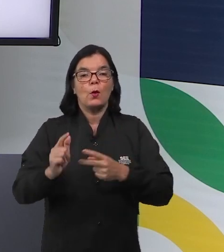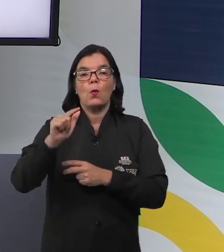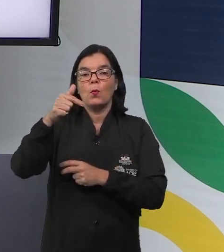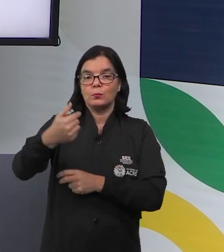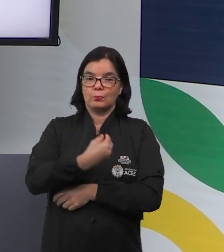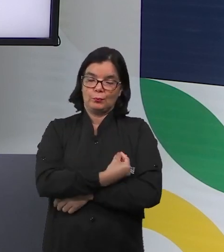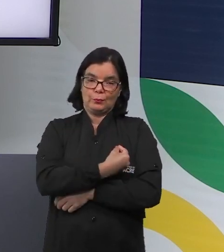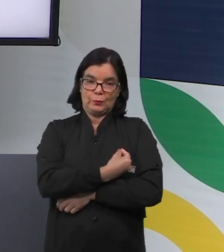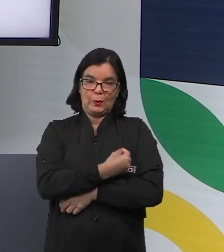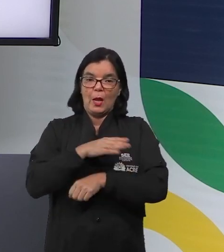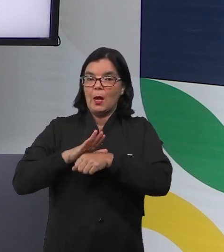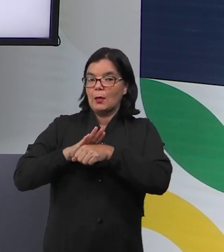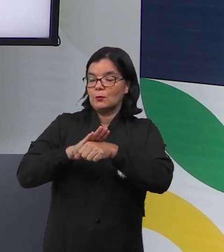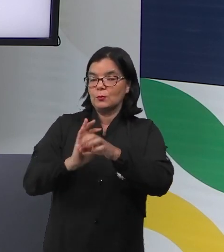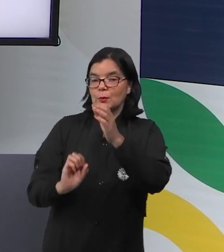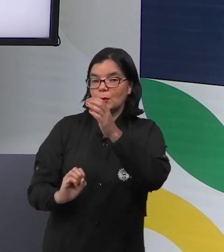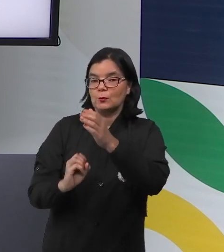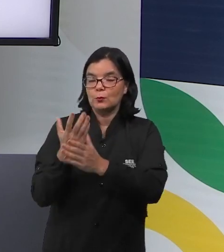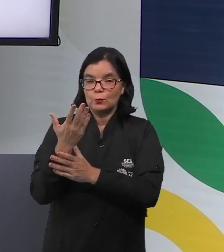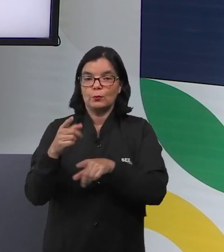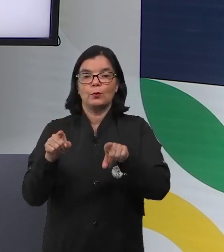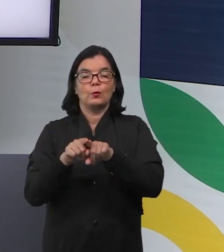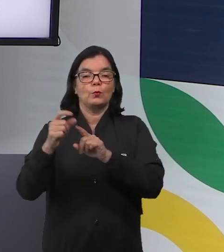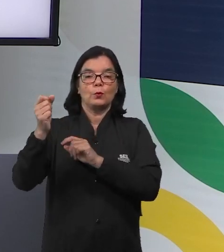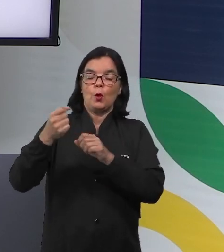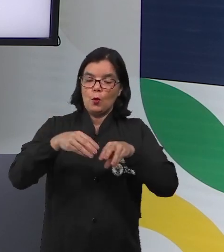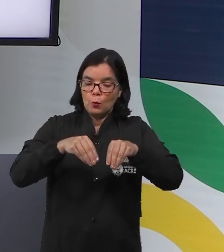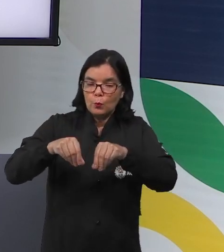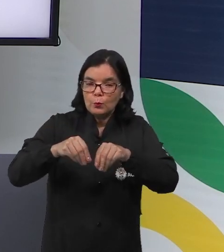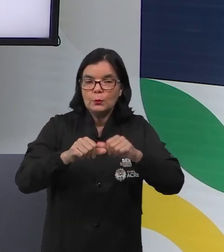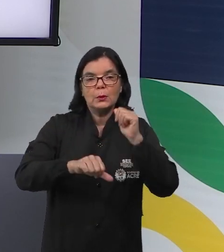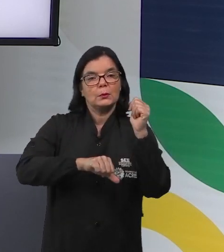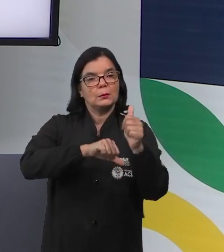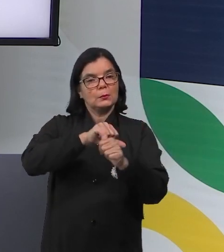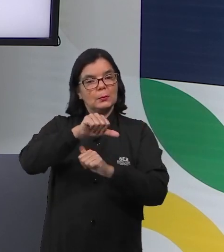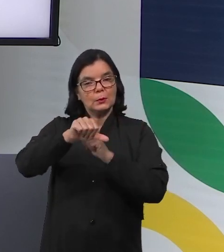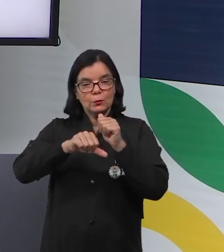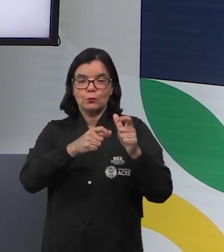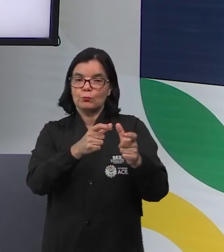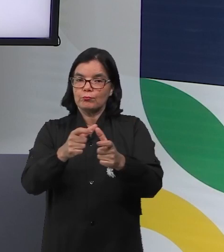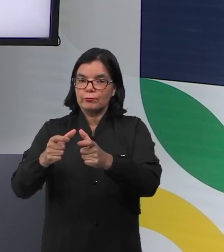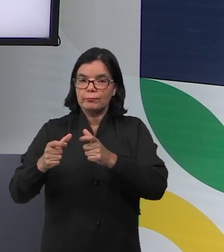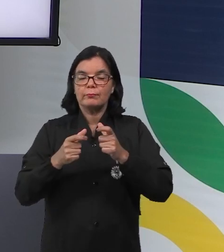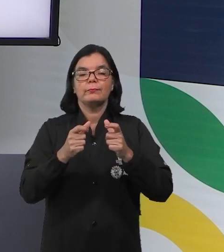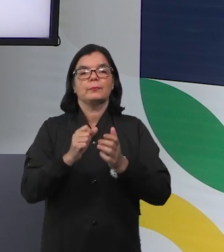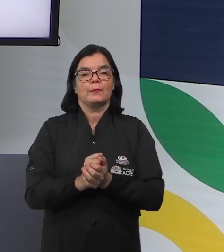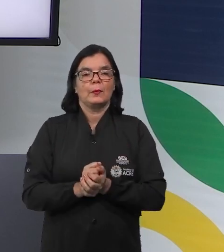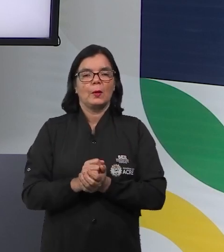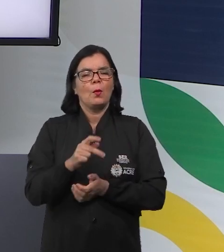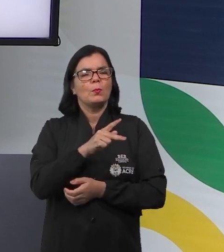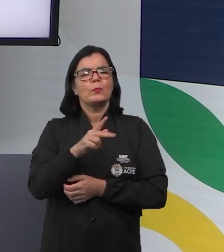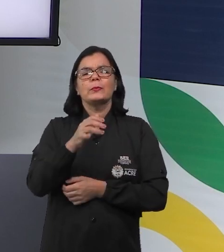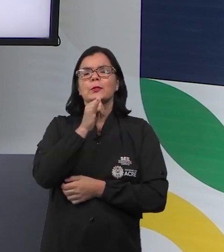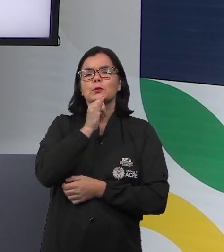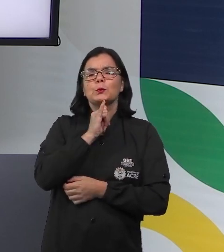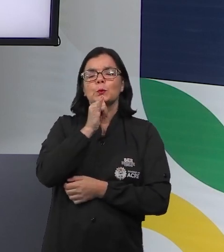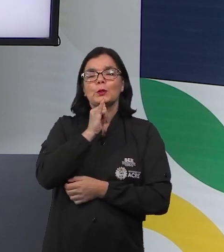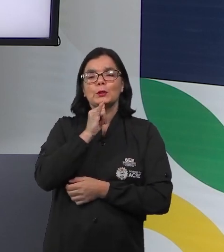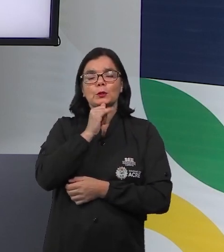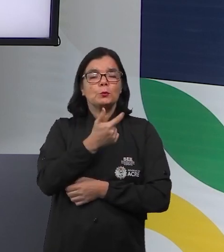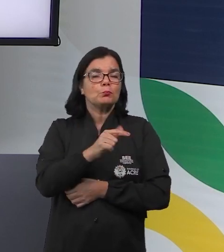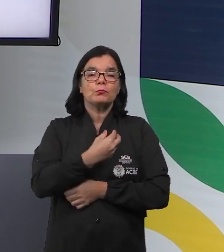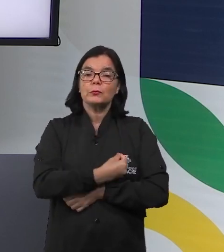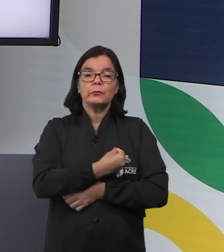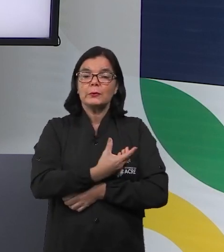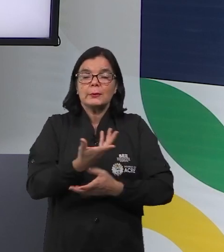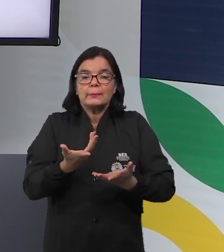tipos de seres vivos. Eles ajudam na formação dos solos, nas mudanças do ambiente. Professor, me dá um exemplo de um ambiente que nunca houve